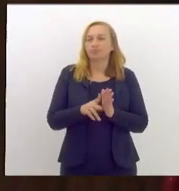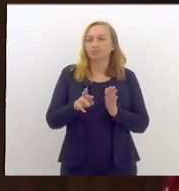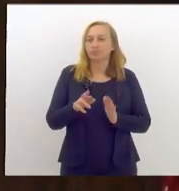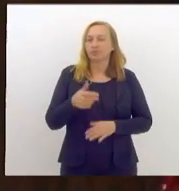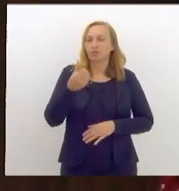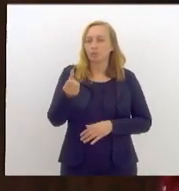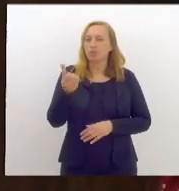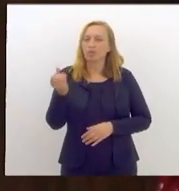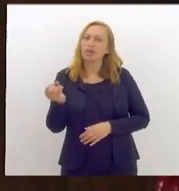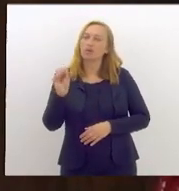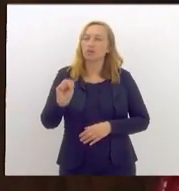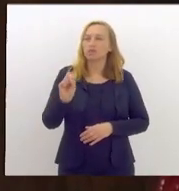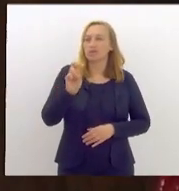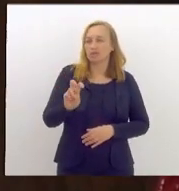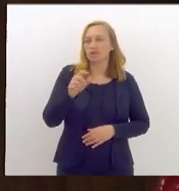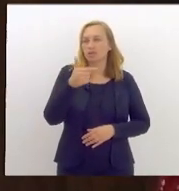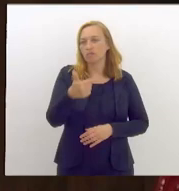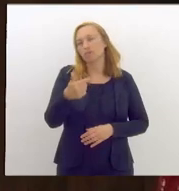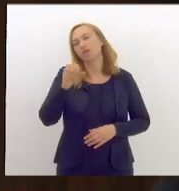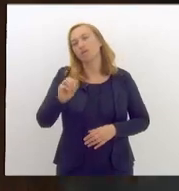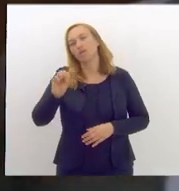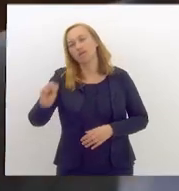1685 6806831686